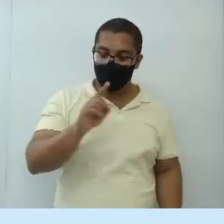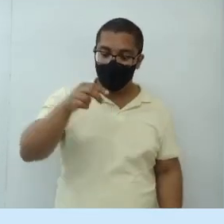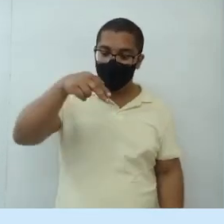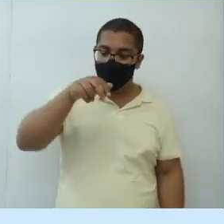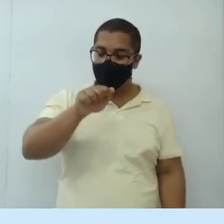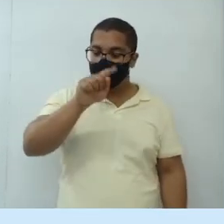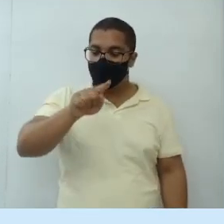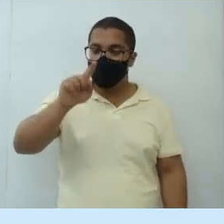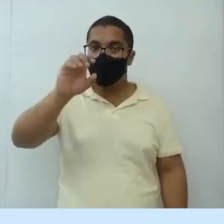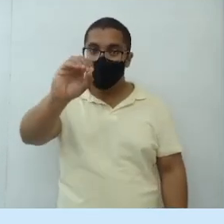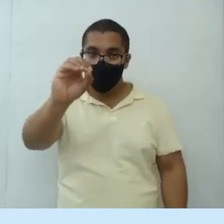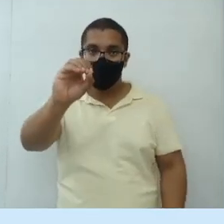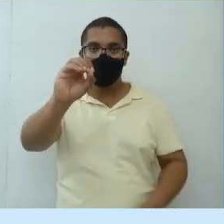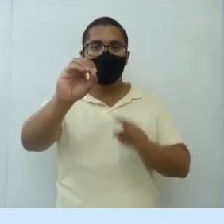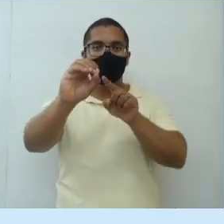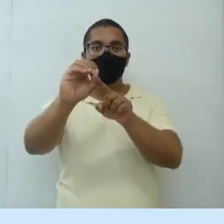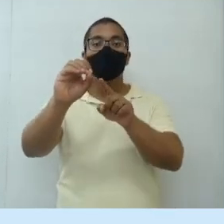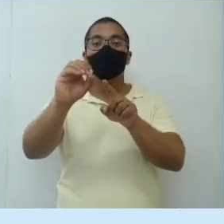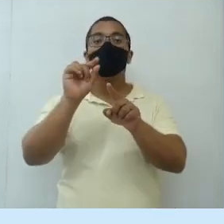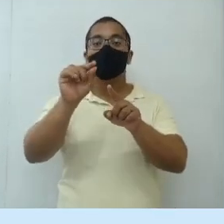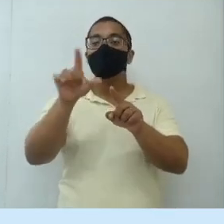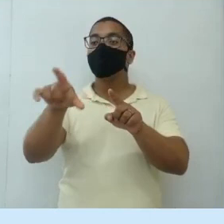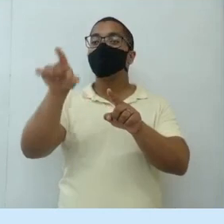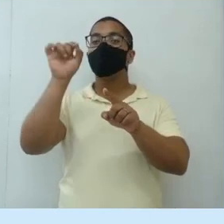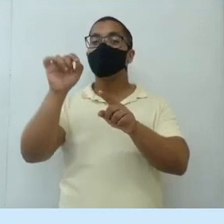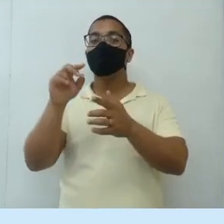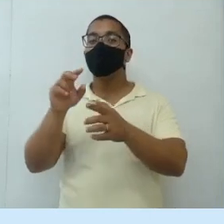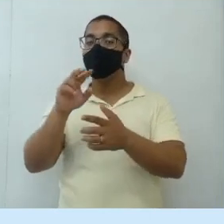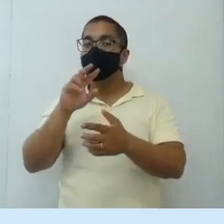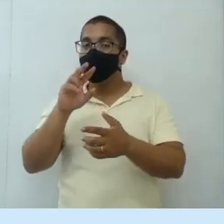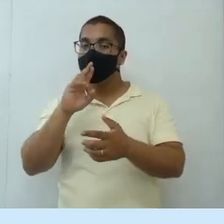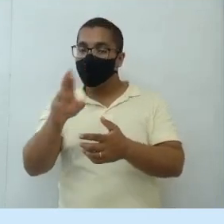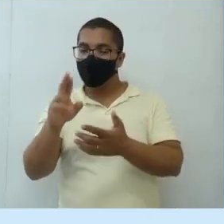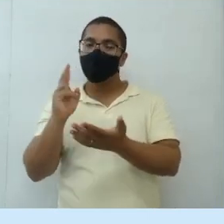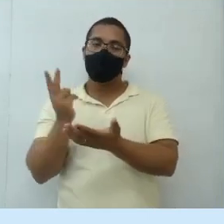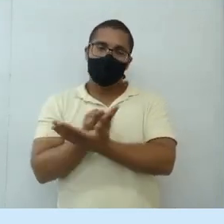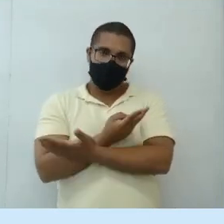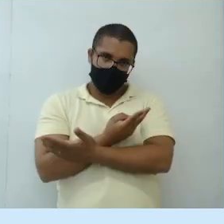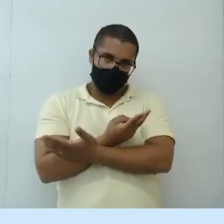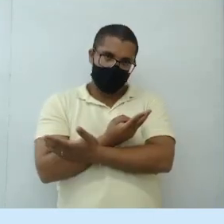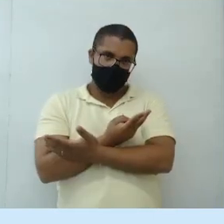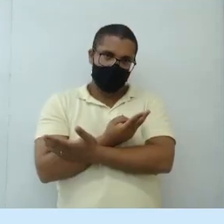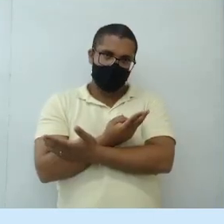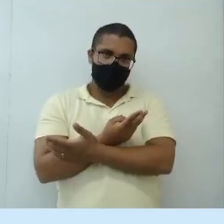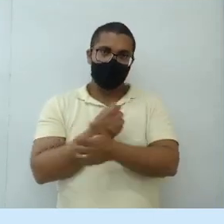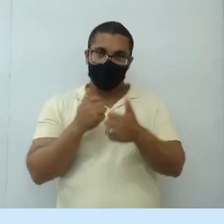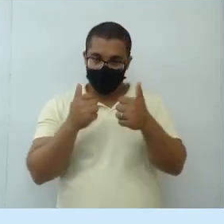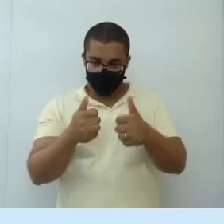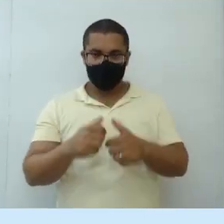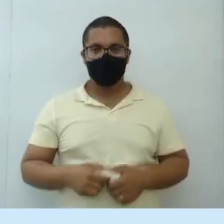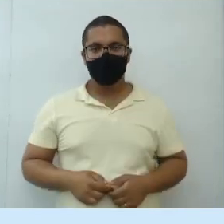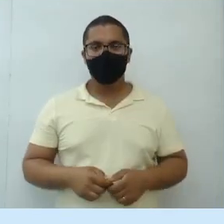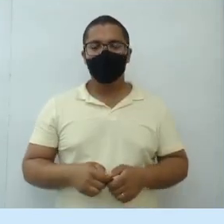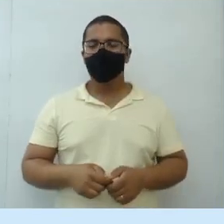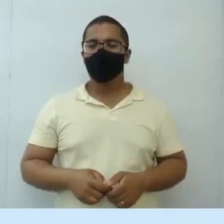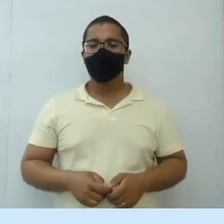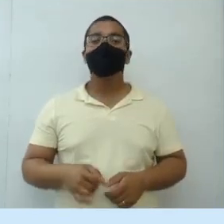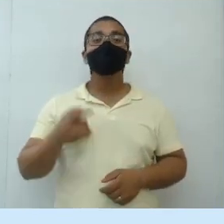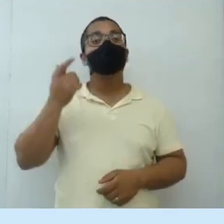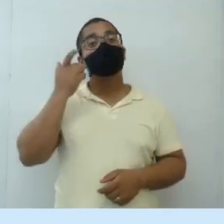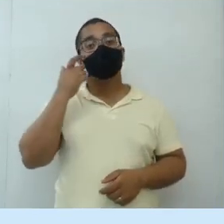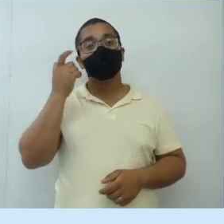questão não é para marcar a errada e nesse caso é a certo então se liga aí